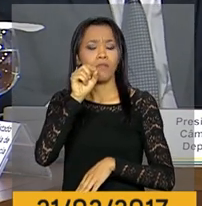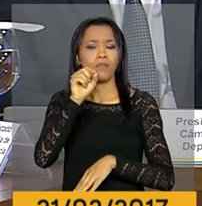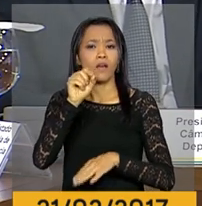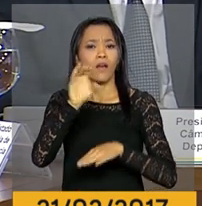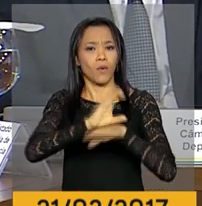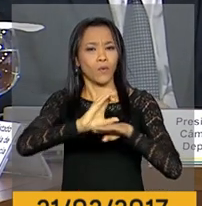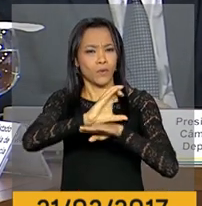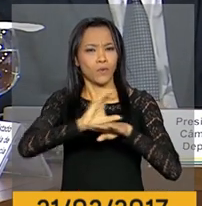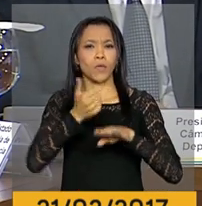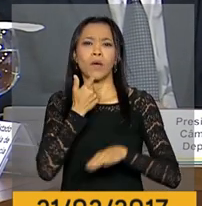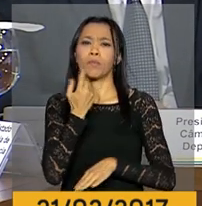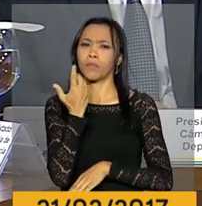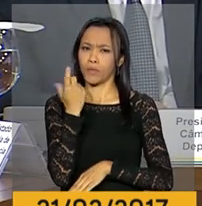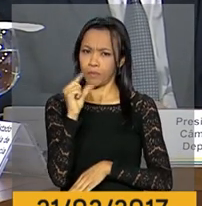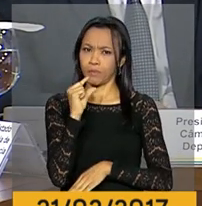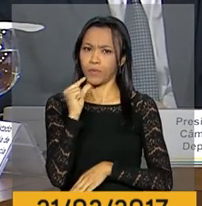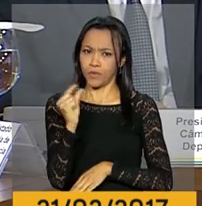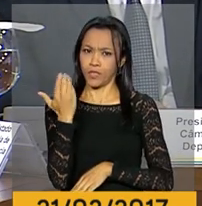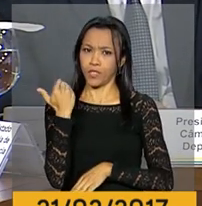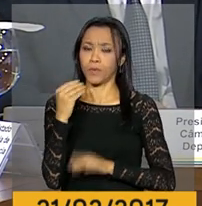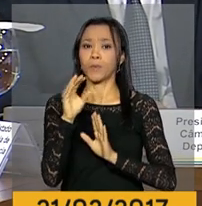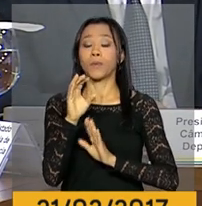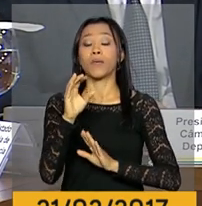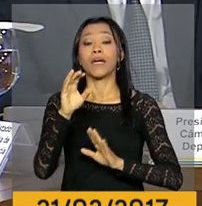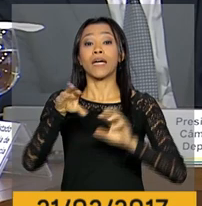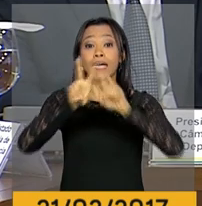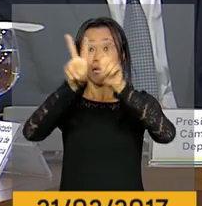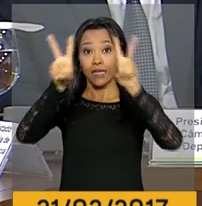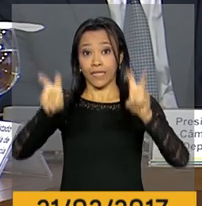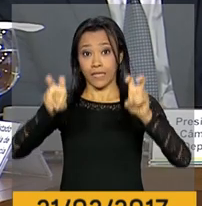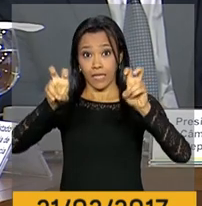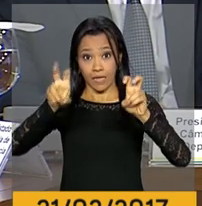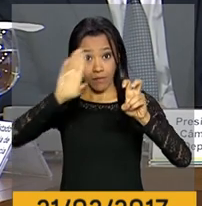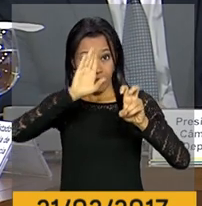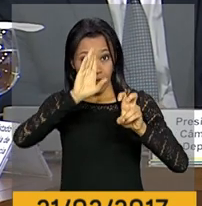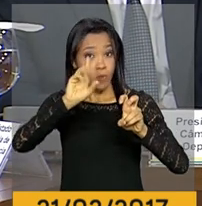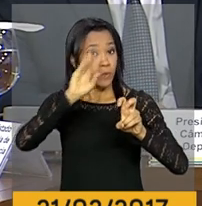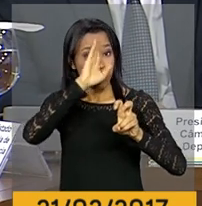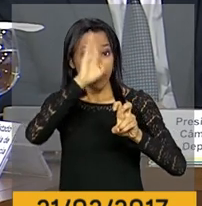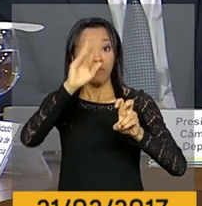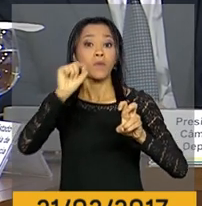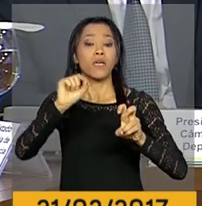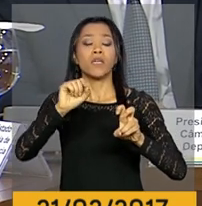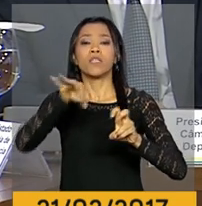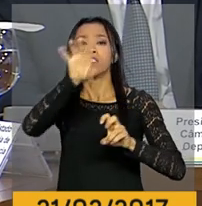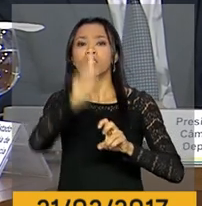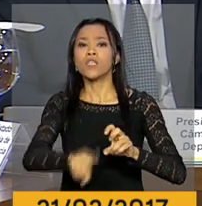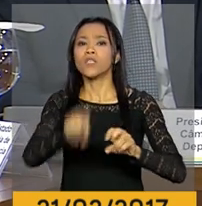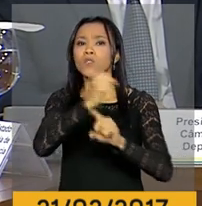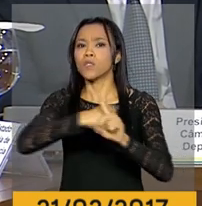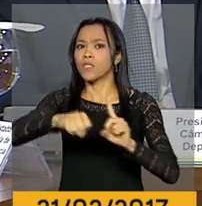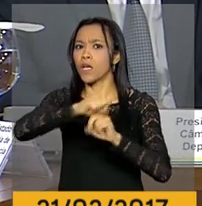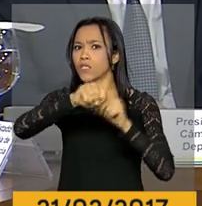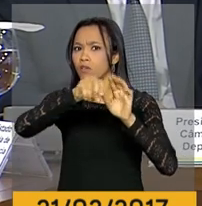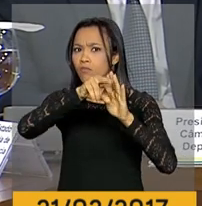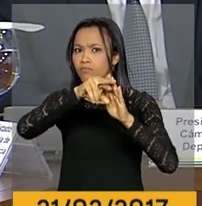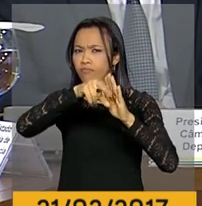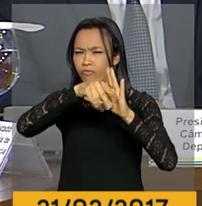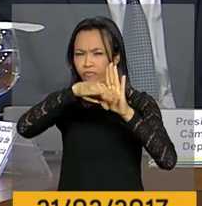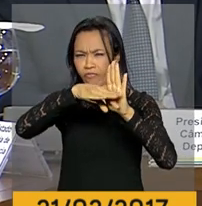poucos dias eu percebi que no Capítulo dos direitos sociais que são muitos são muitos uma longa